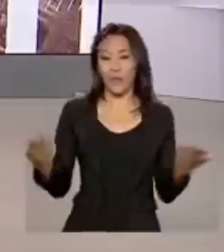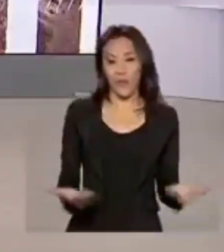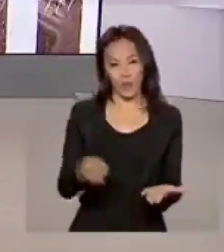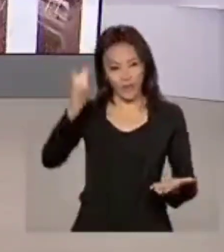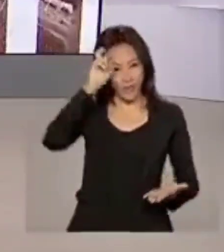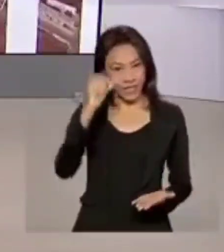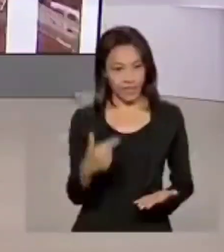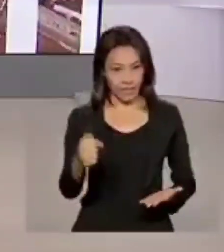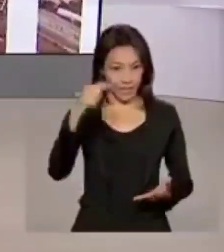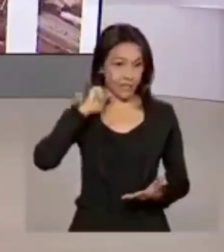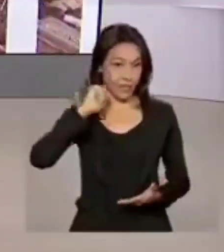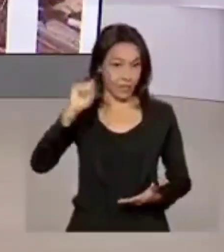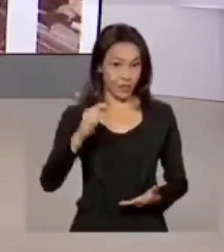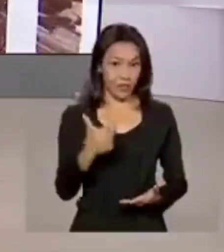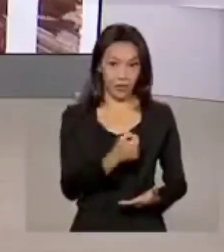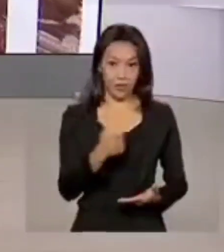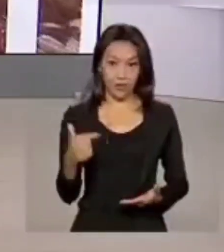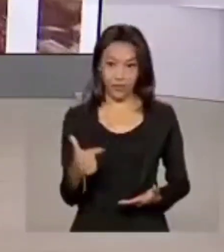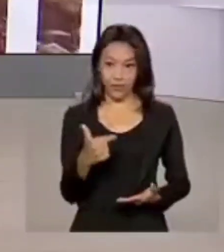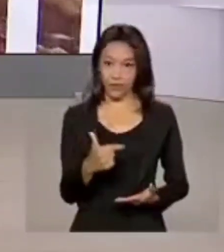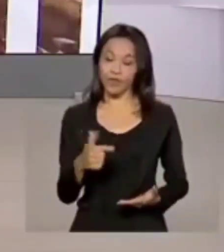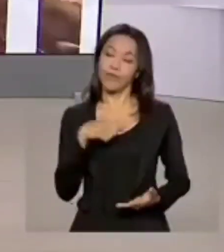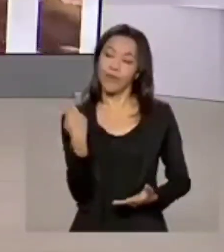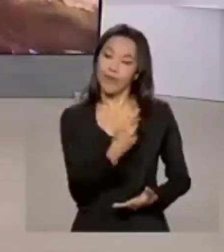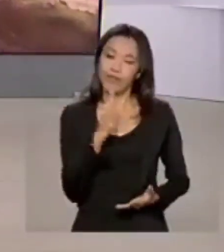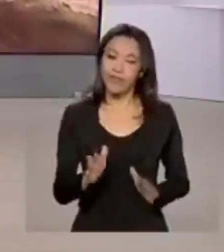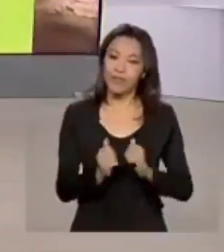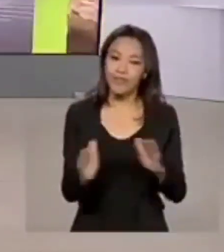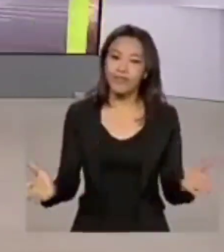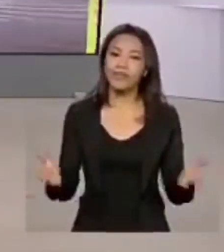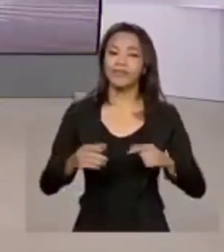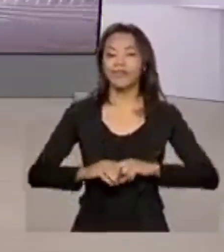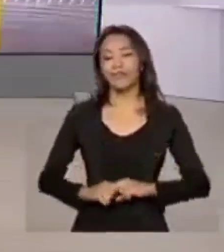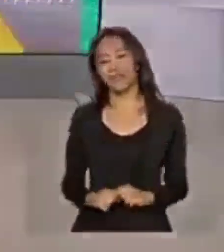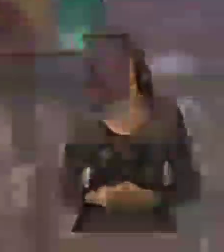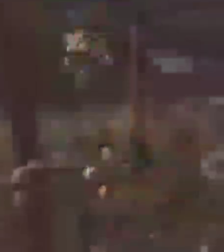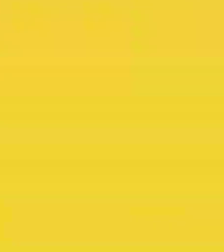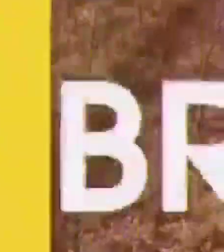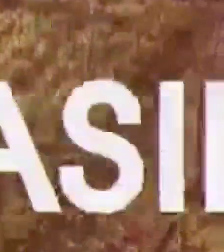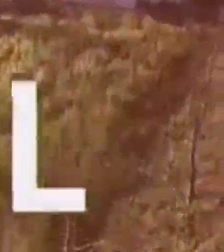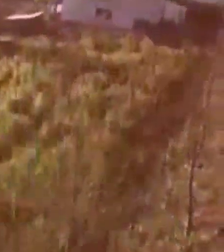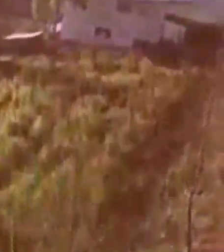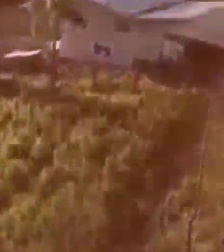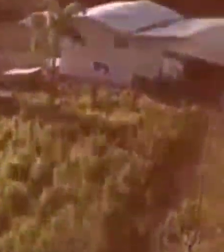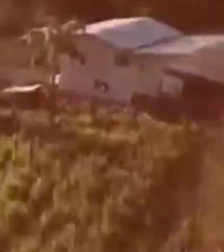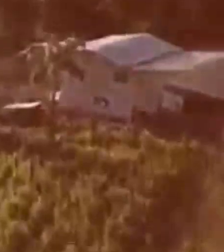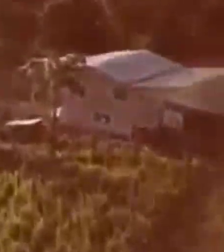abril de 2022. O Brasil em Dia já está no ar.